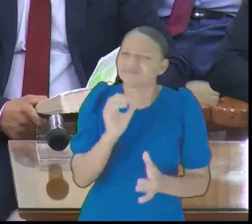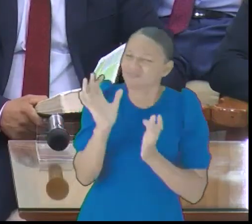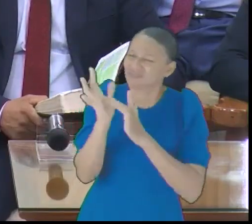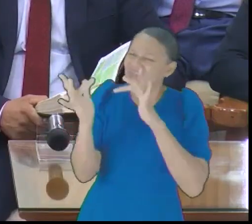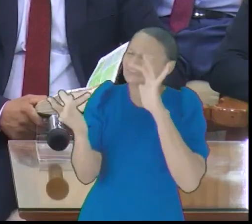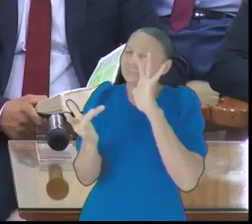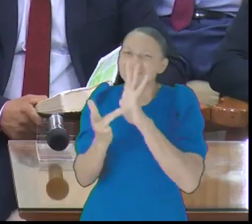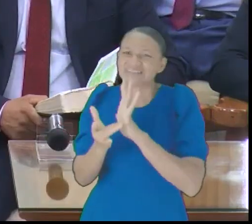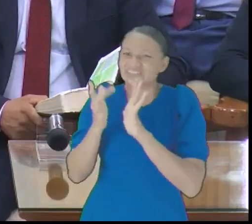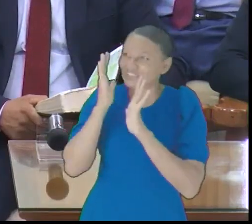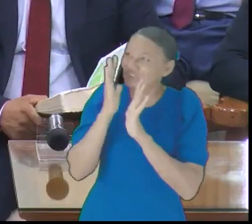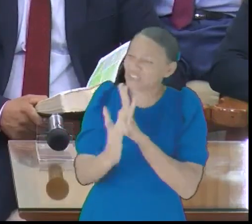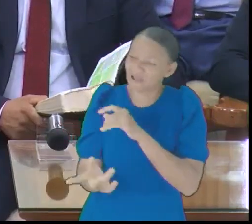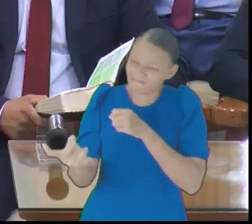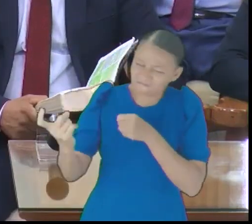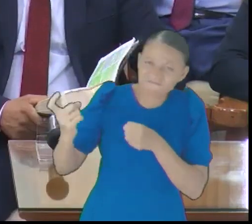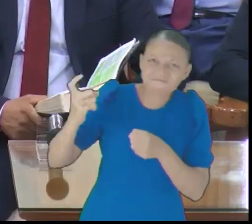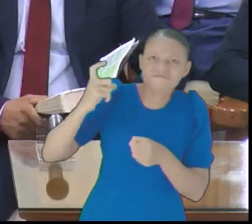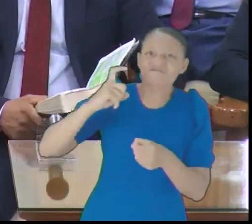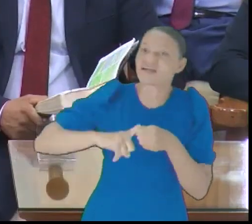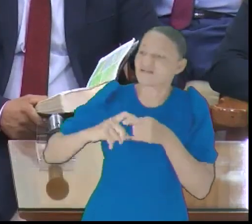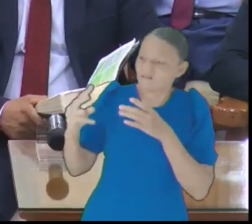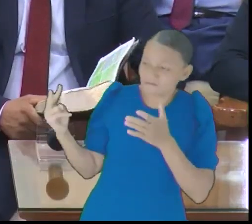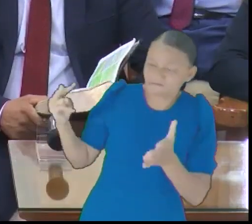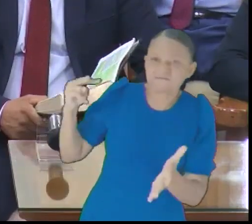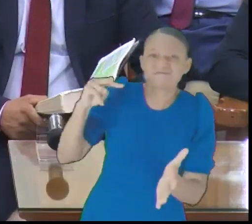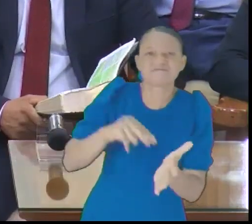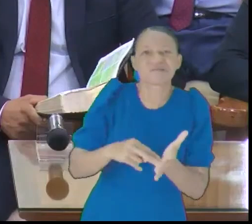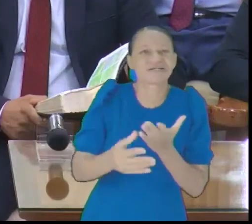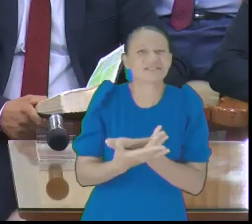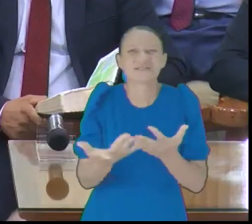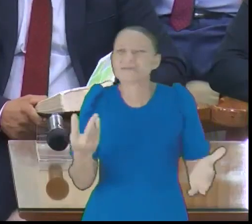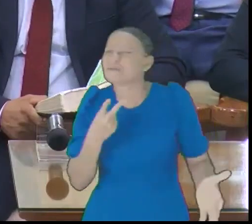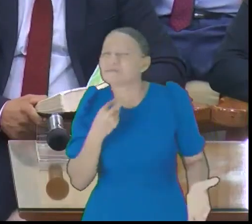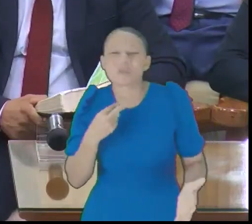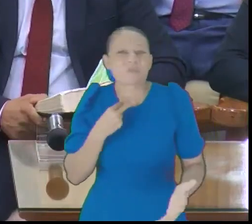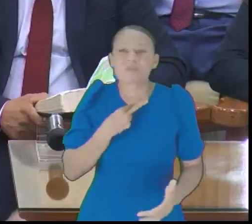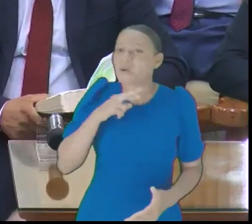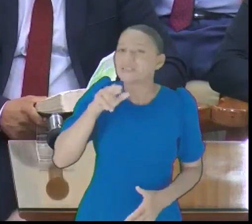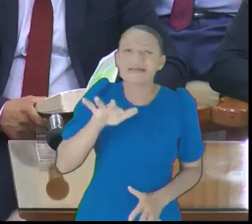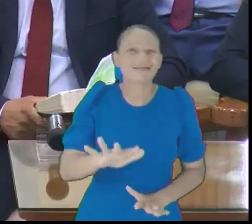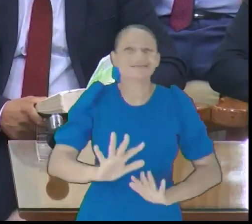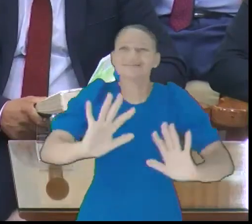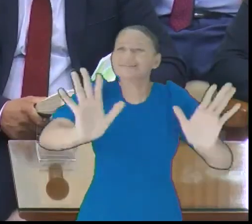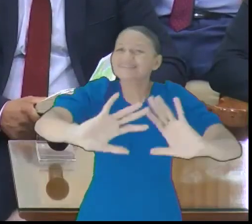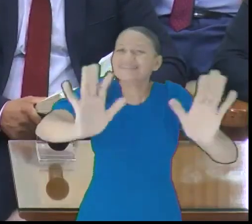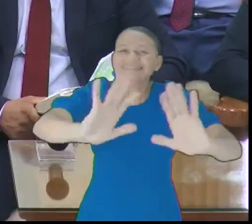está voltando. Ele está vindo aí. Você não pode relaxar.